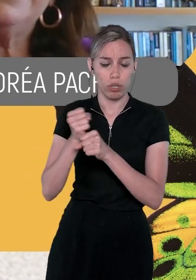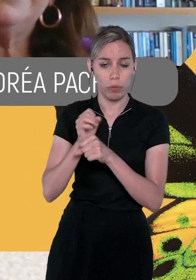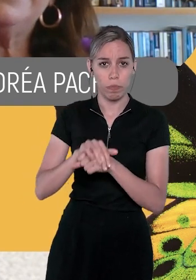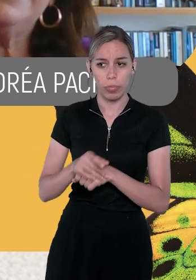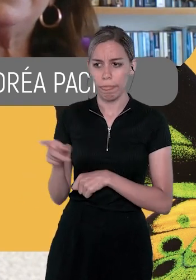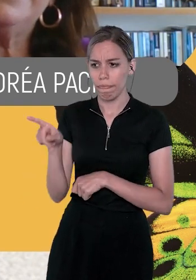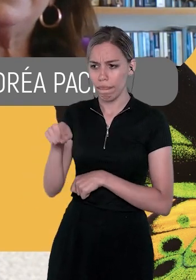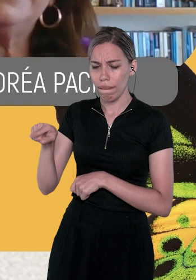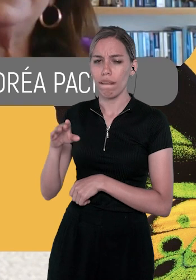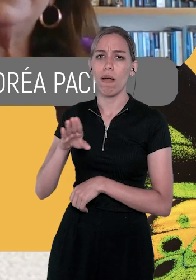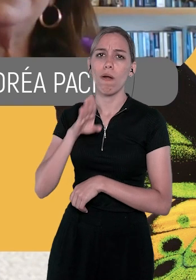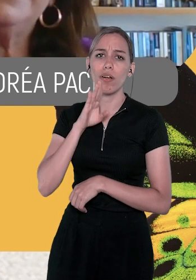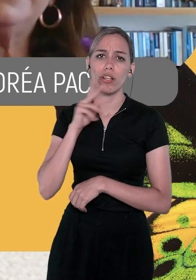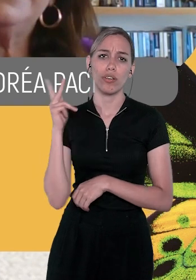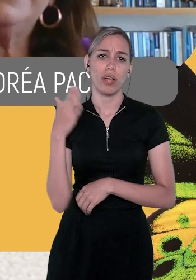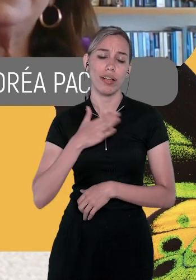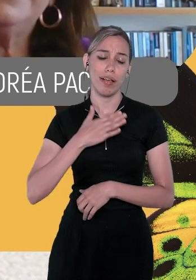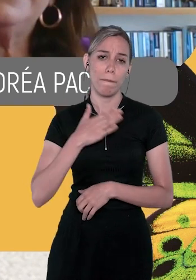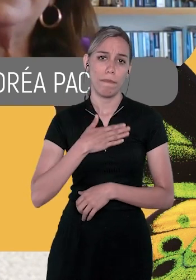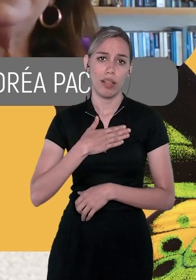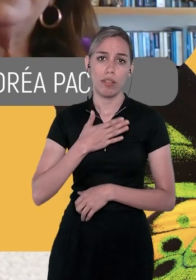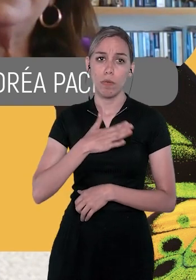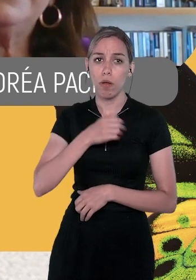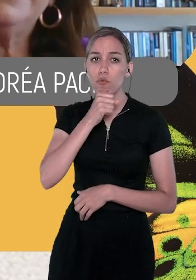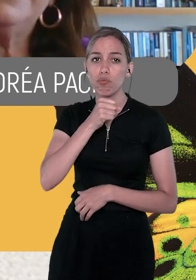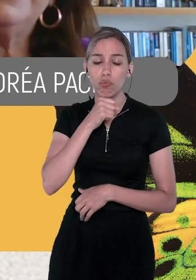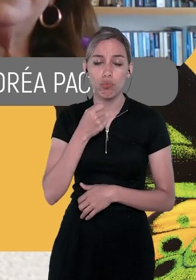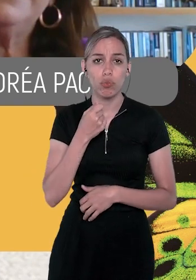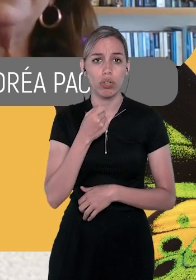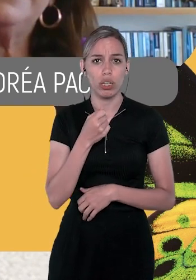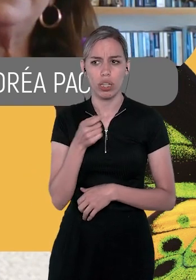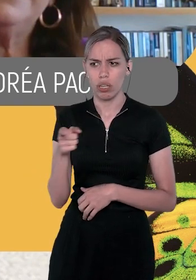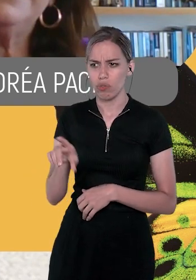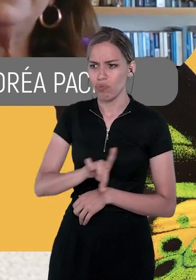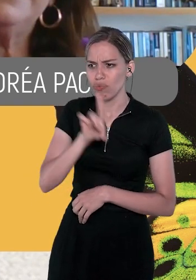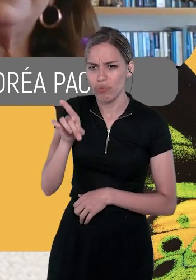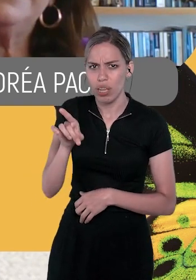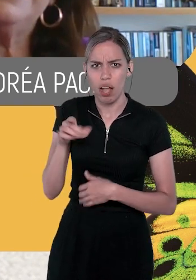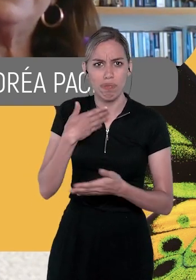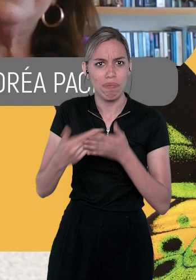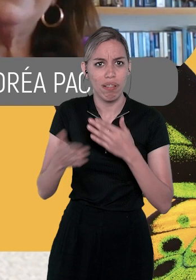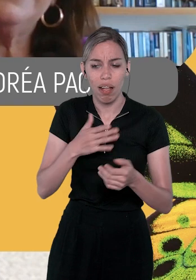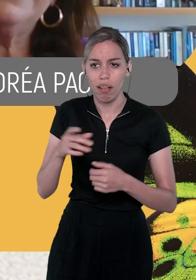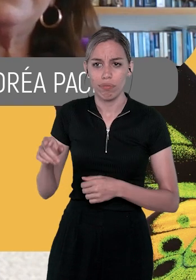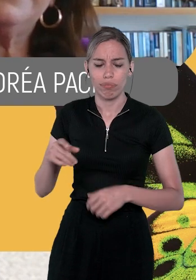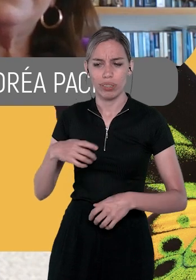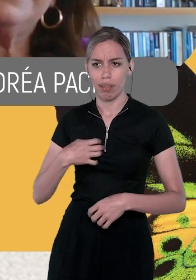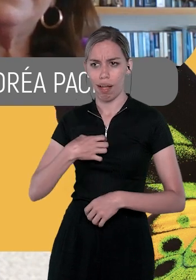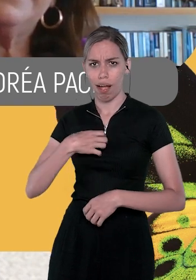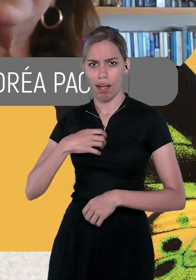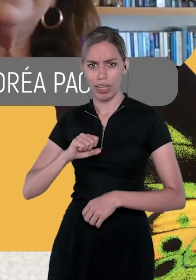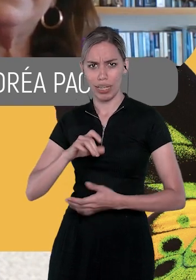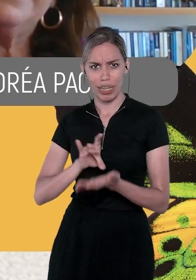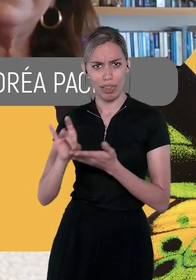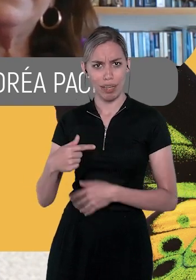Conhecem a minha história, dos meus avós. Um dia, sem aviso, a melhor amiga de todas vira inimiga. Pensei que existisse um pacto entre nós,